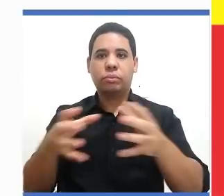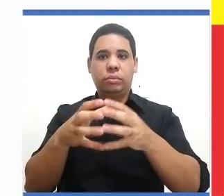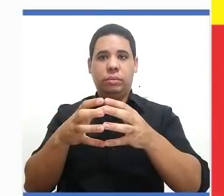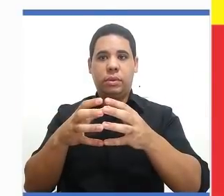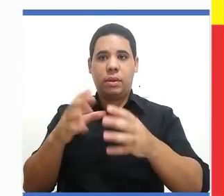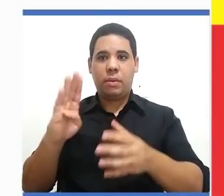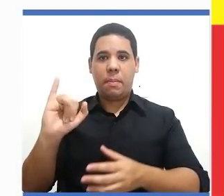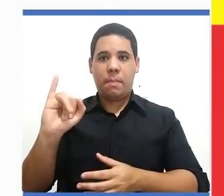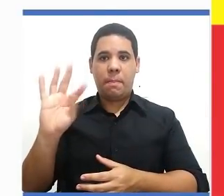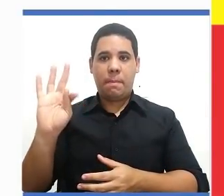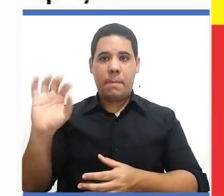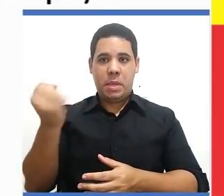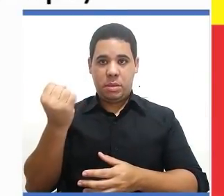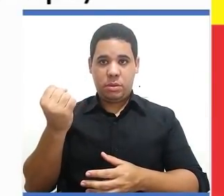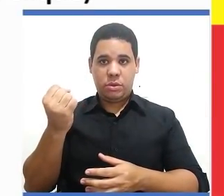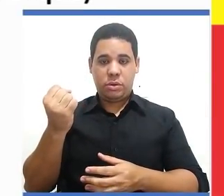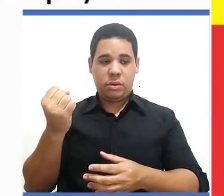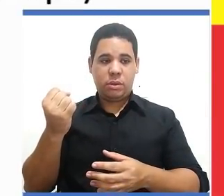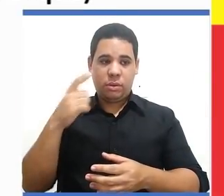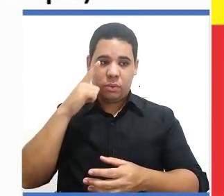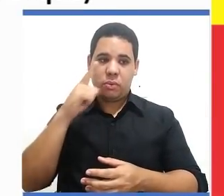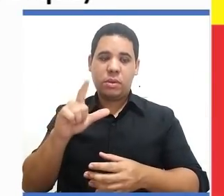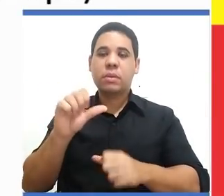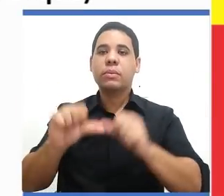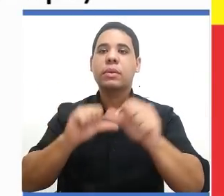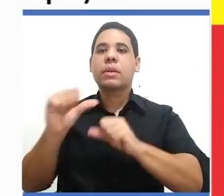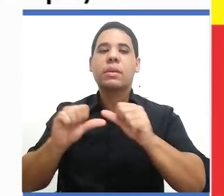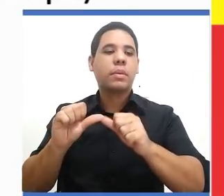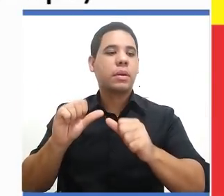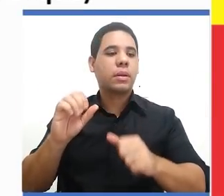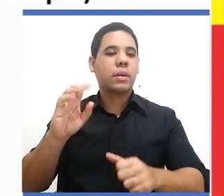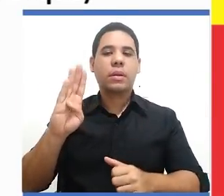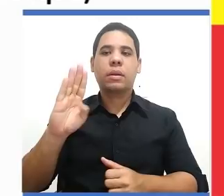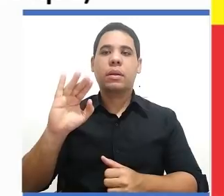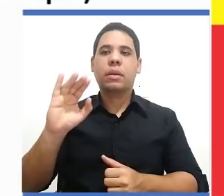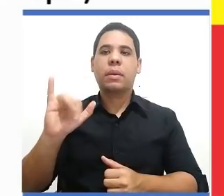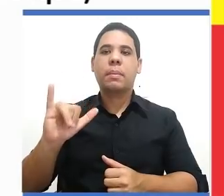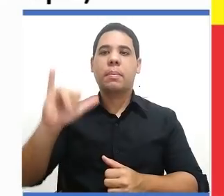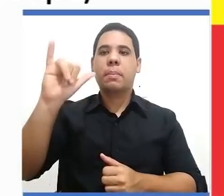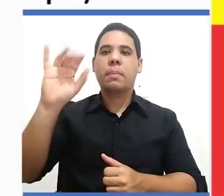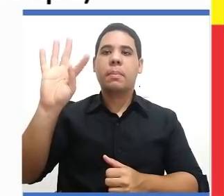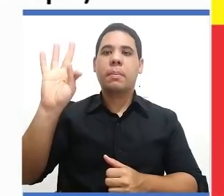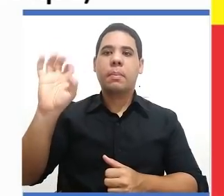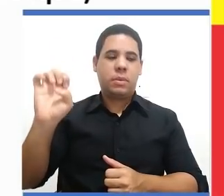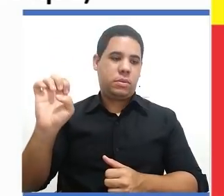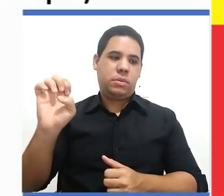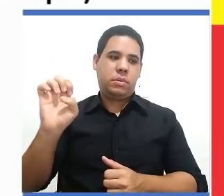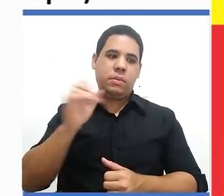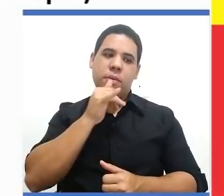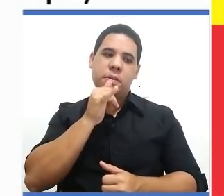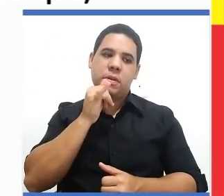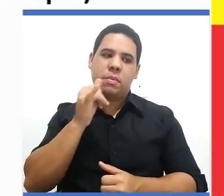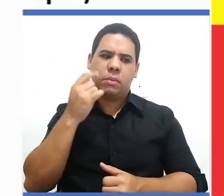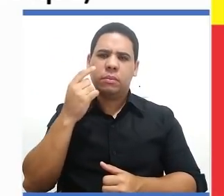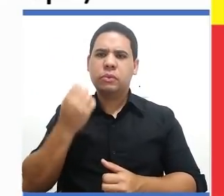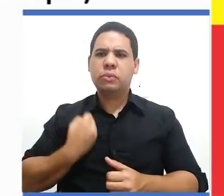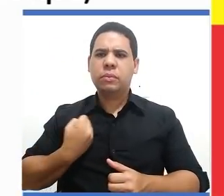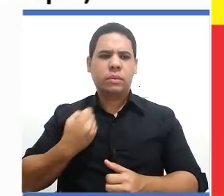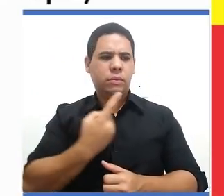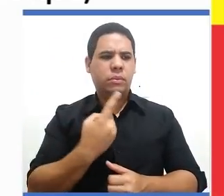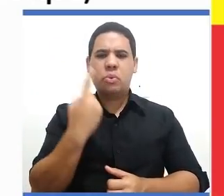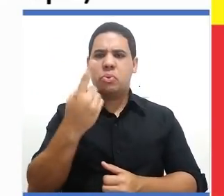10010110. Isso é um byte. Então, forma um caractere. Então, se você clicar, vai formar um caractere que é nesse formato